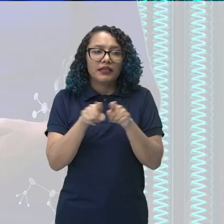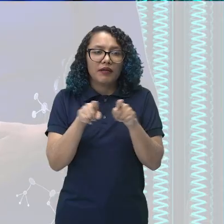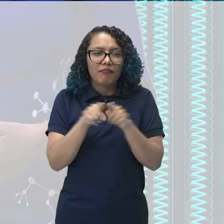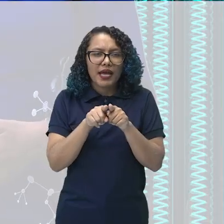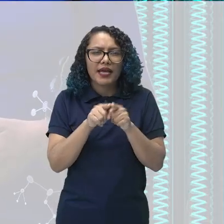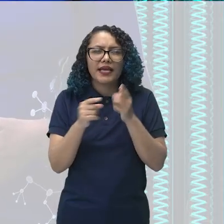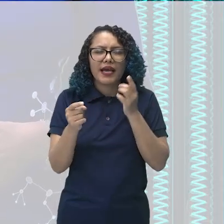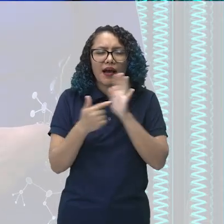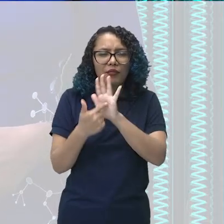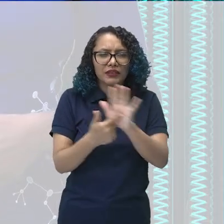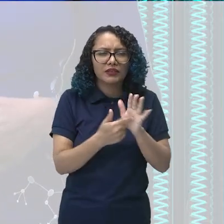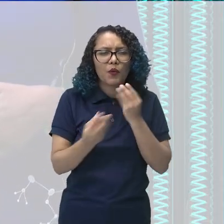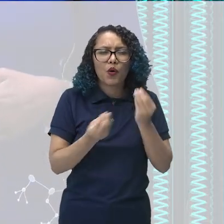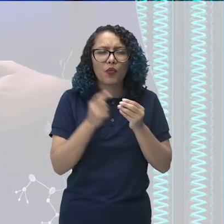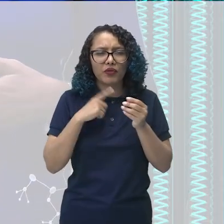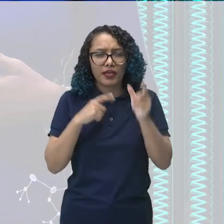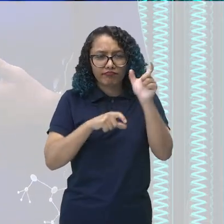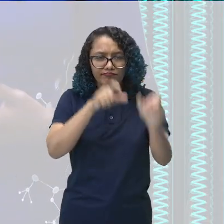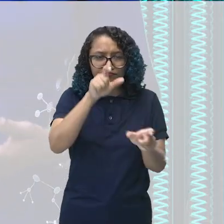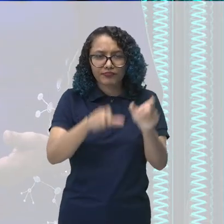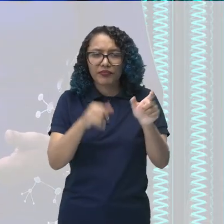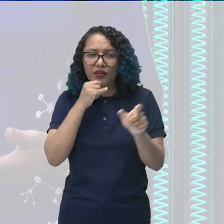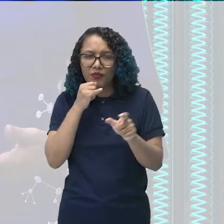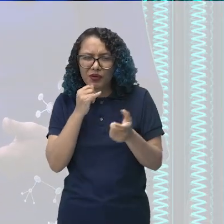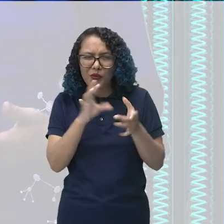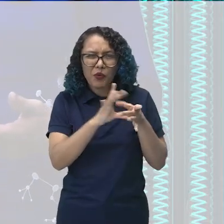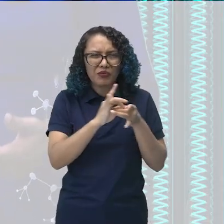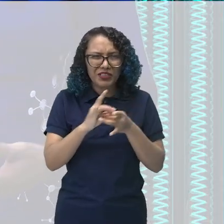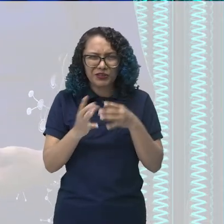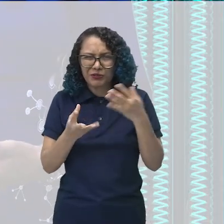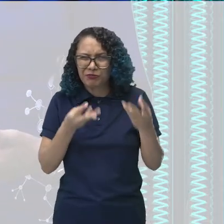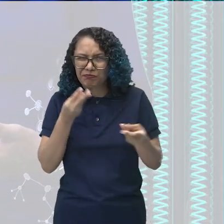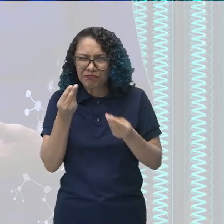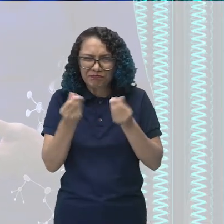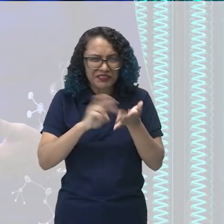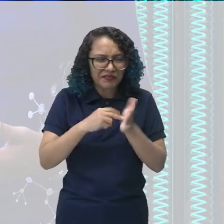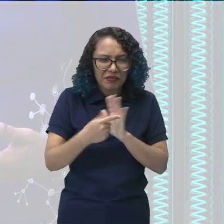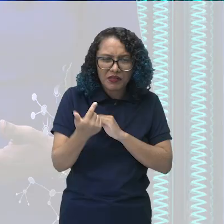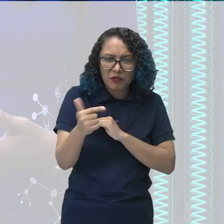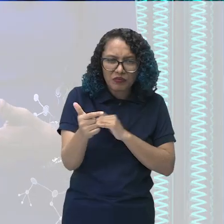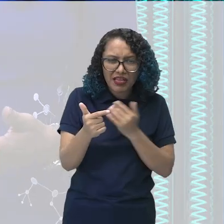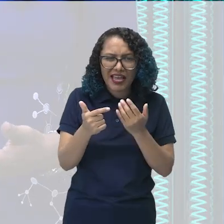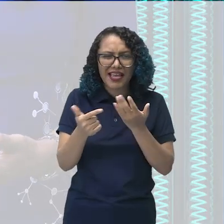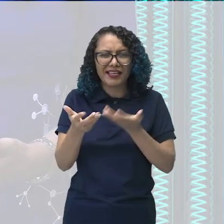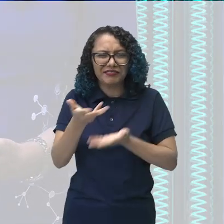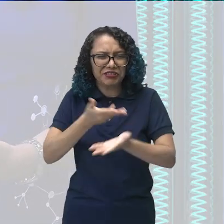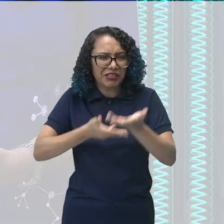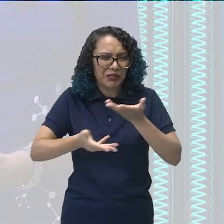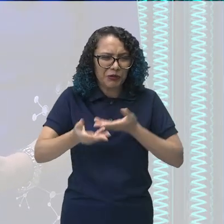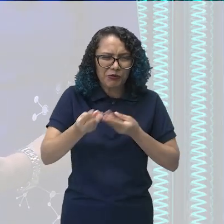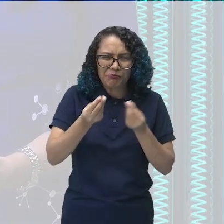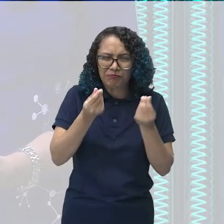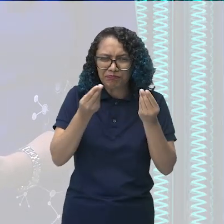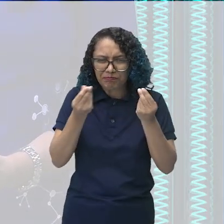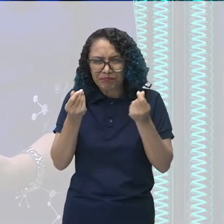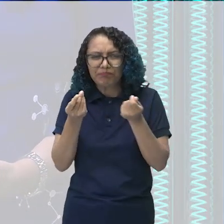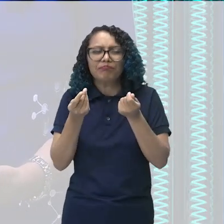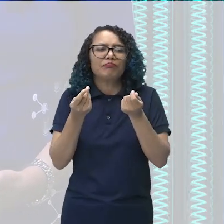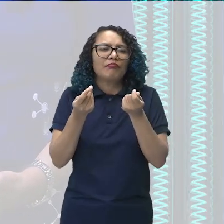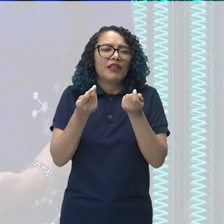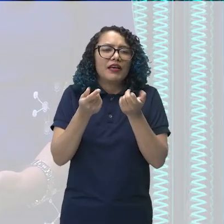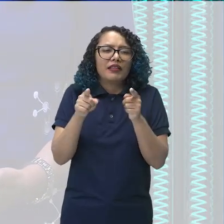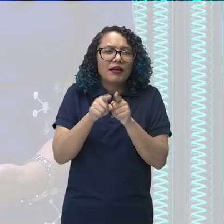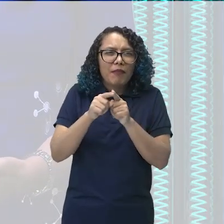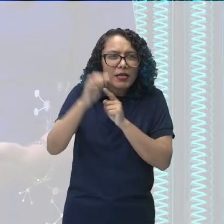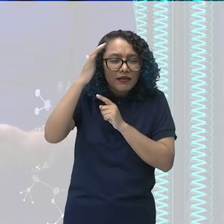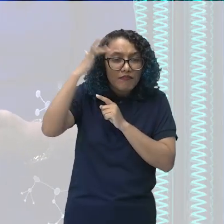frequentemente apresentam personagens, situação sem sentido, diálogos desarticulados e cenários surrealistas